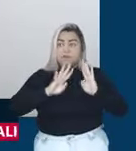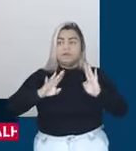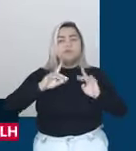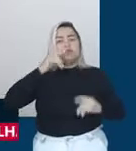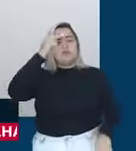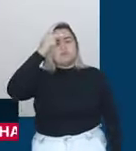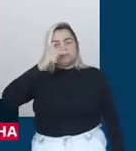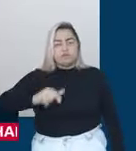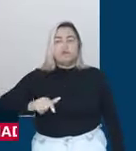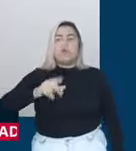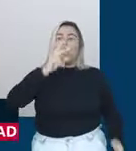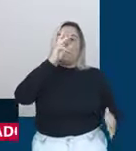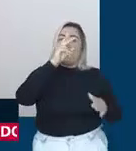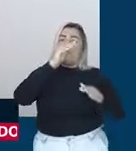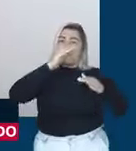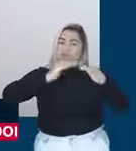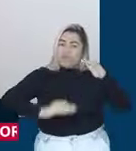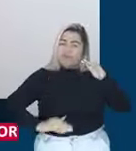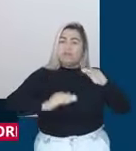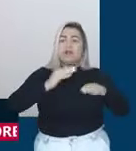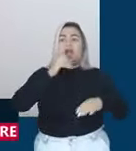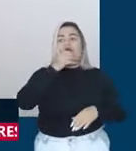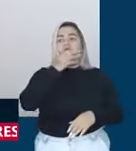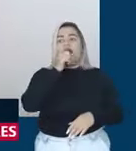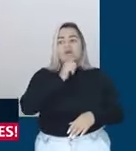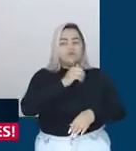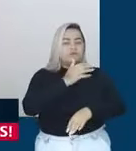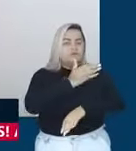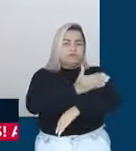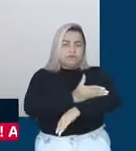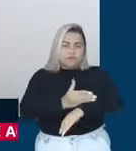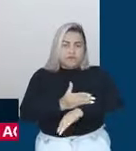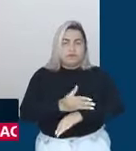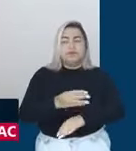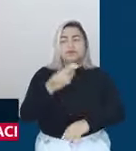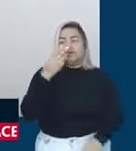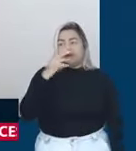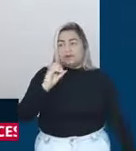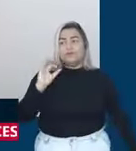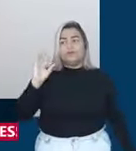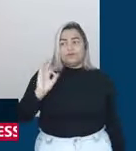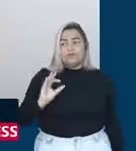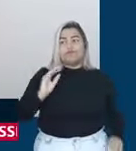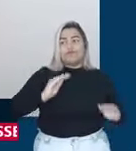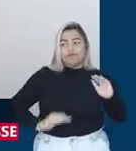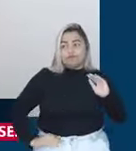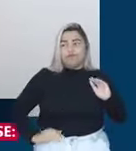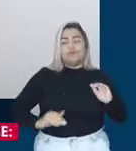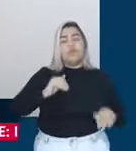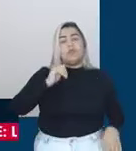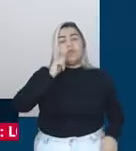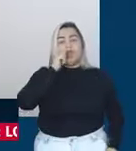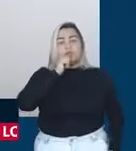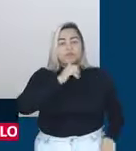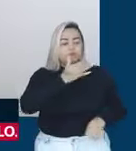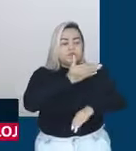ganha menos que a mulher branca, 20%, 30% a menos, né? Que a mulher branca. E agora, homem e